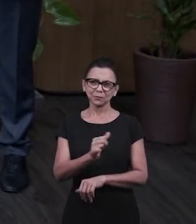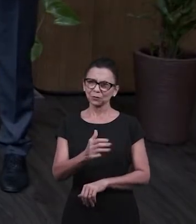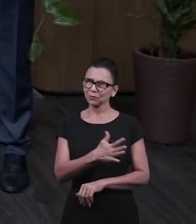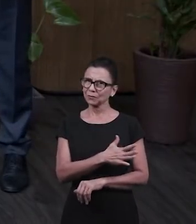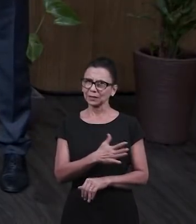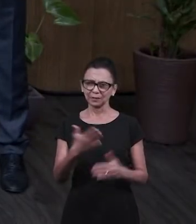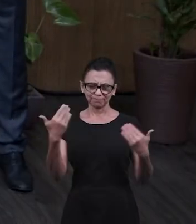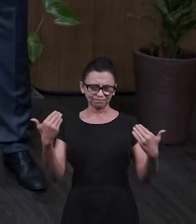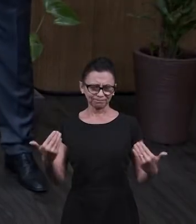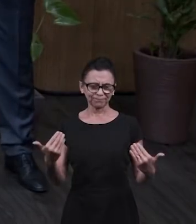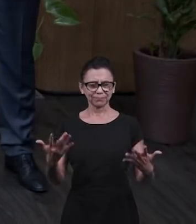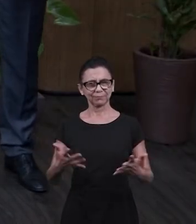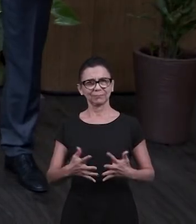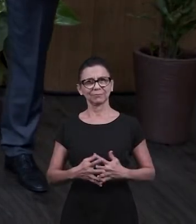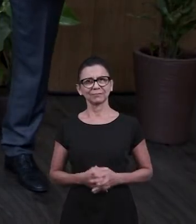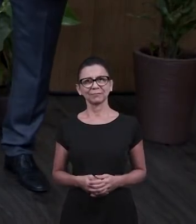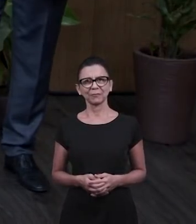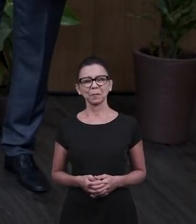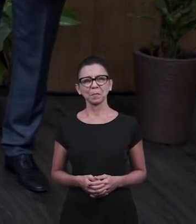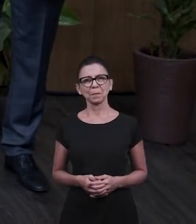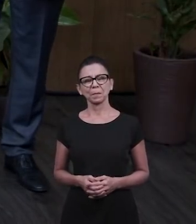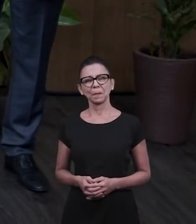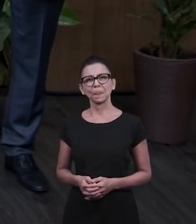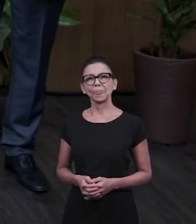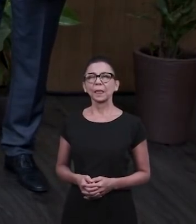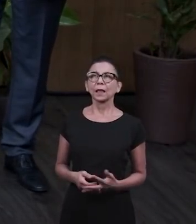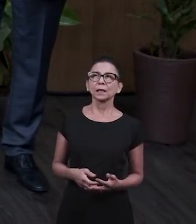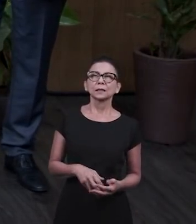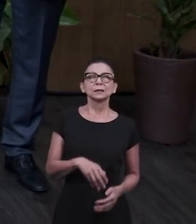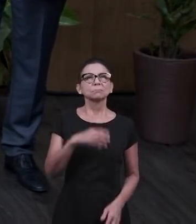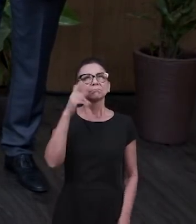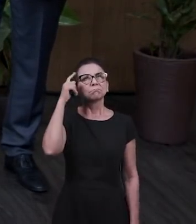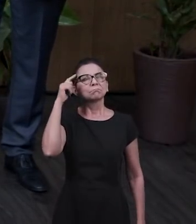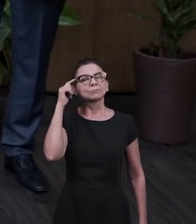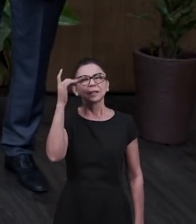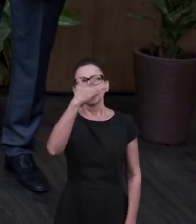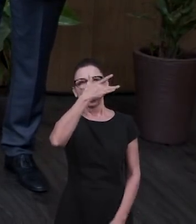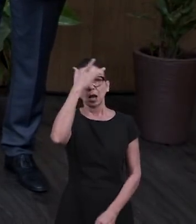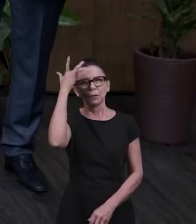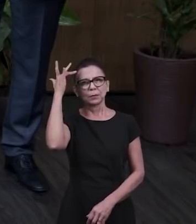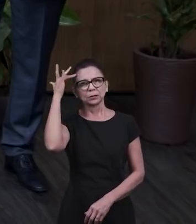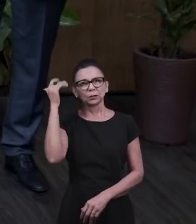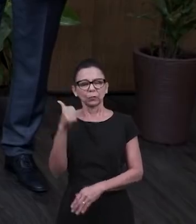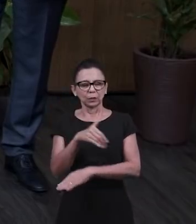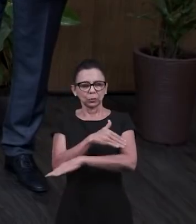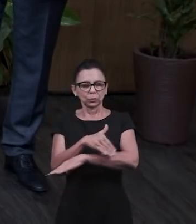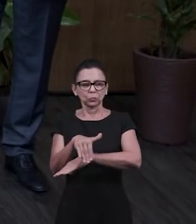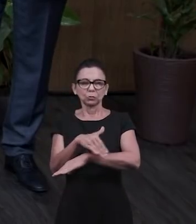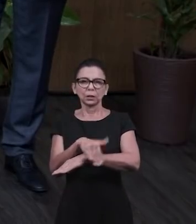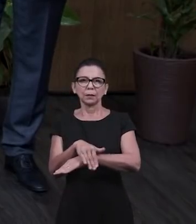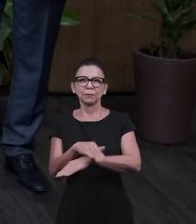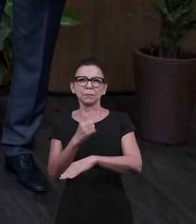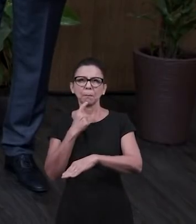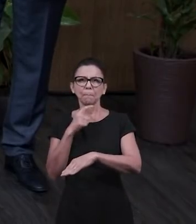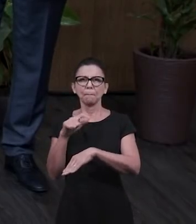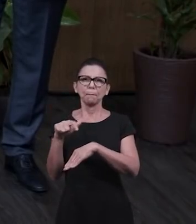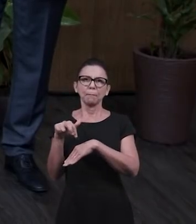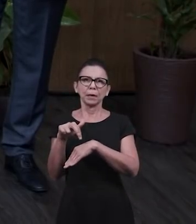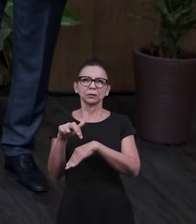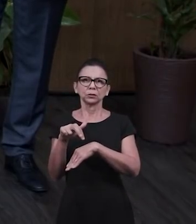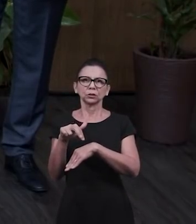Amém. Uma pessoa à beira do caminho ouve a palavra, mas logo vem o mal